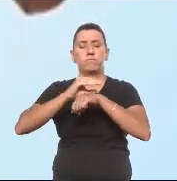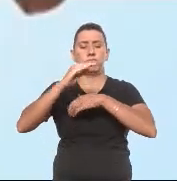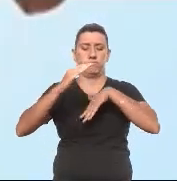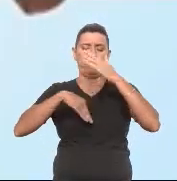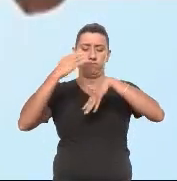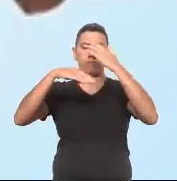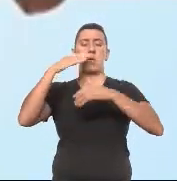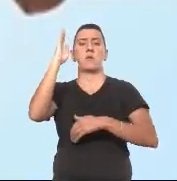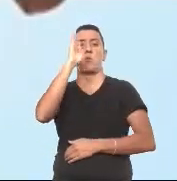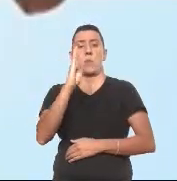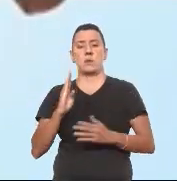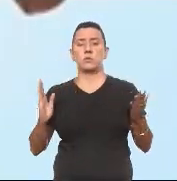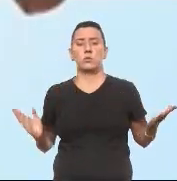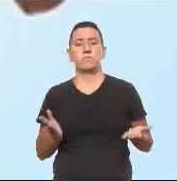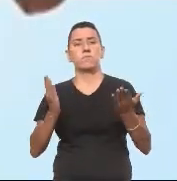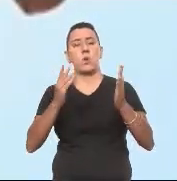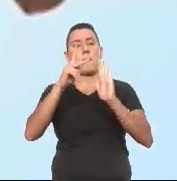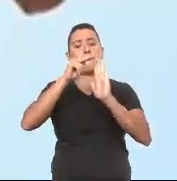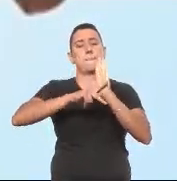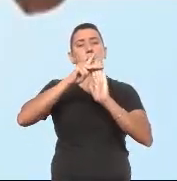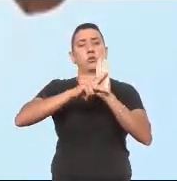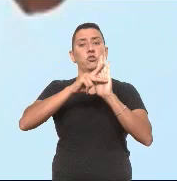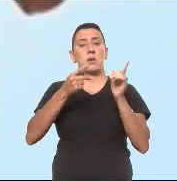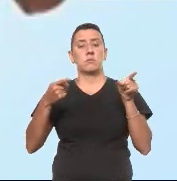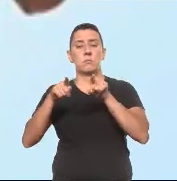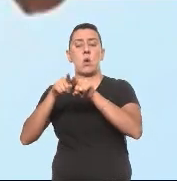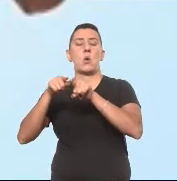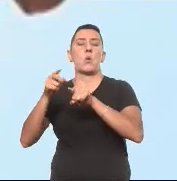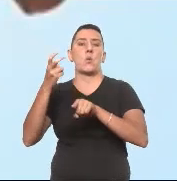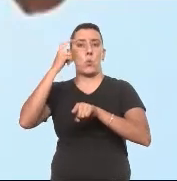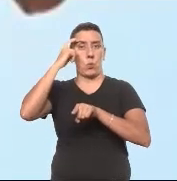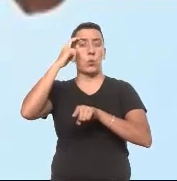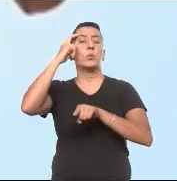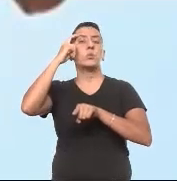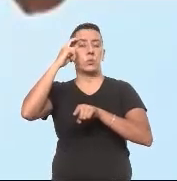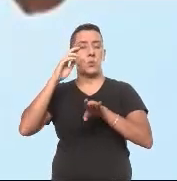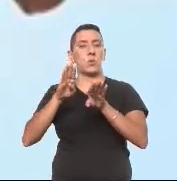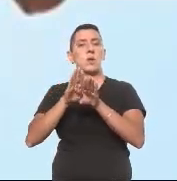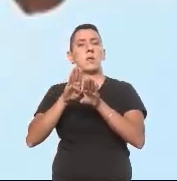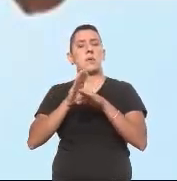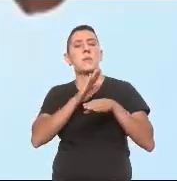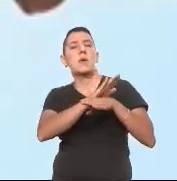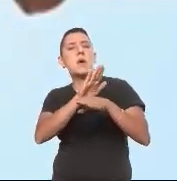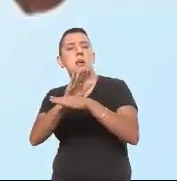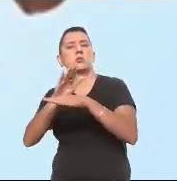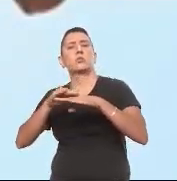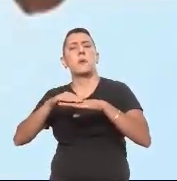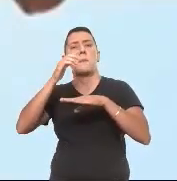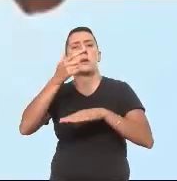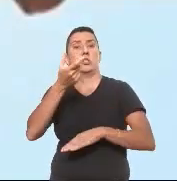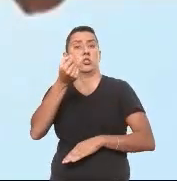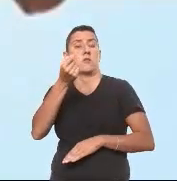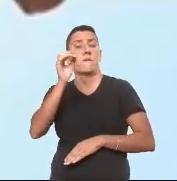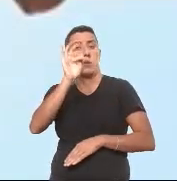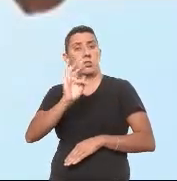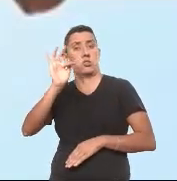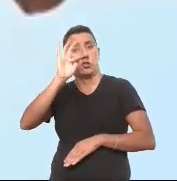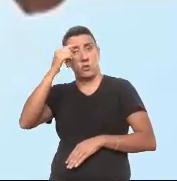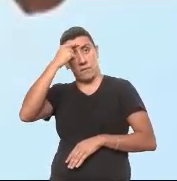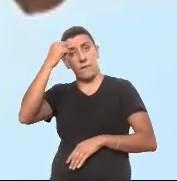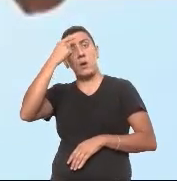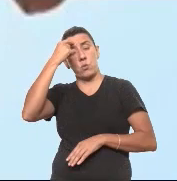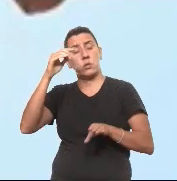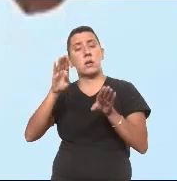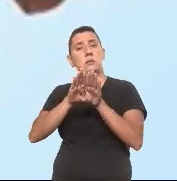e incentivar projetos culturais em colaboração com mais de 20 universidades e grupos educacionais ao ao e